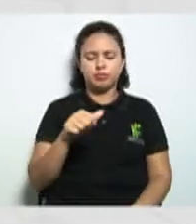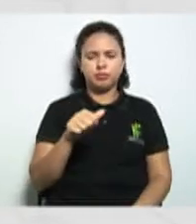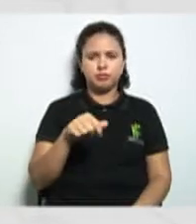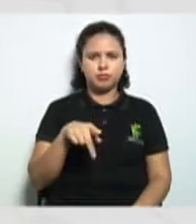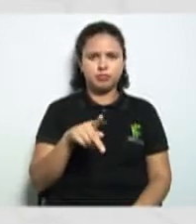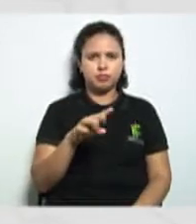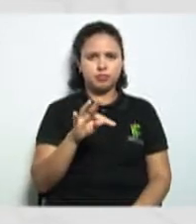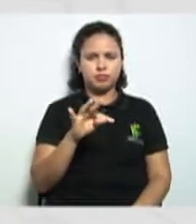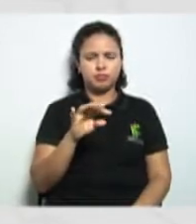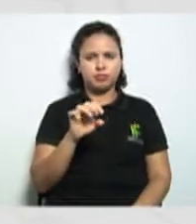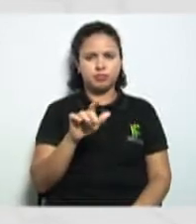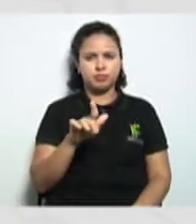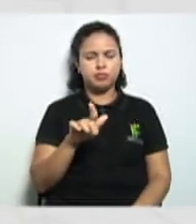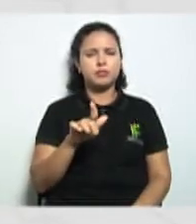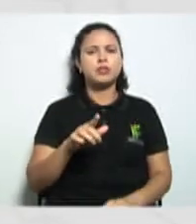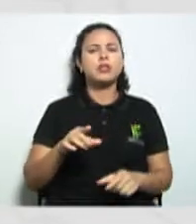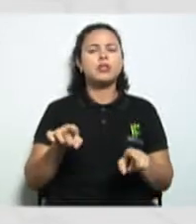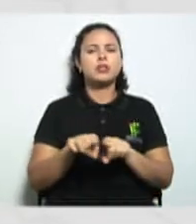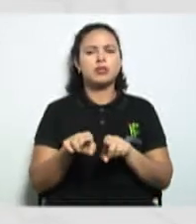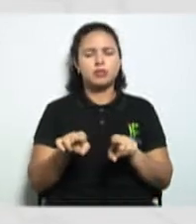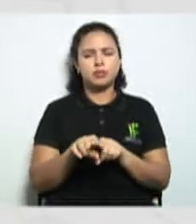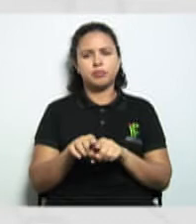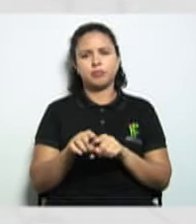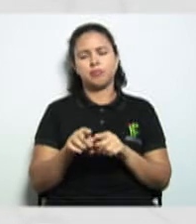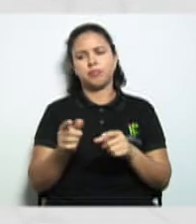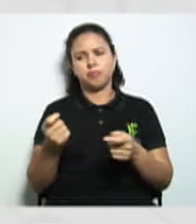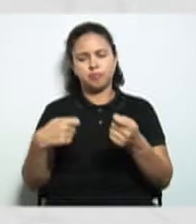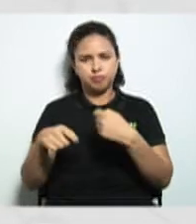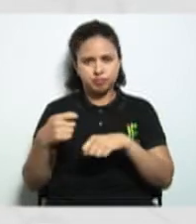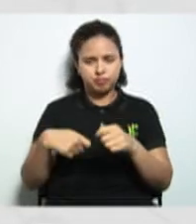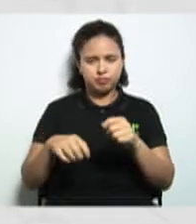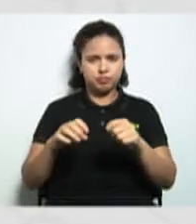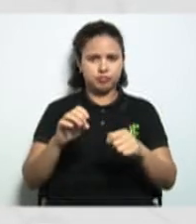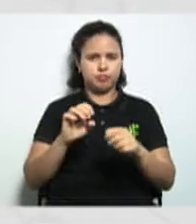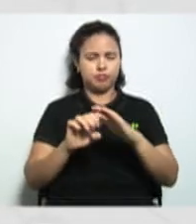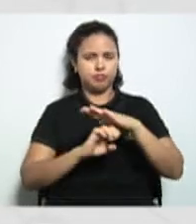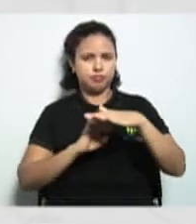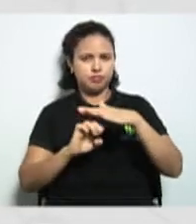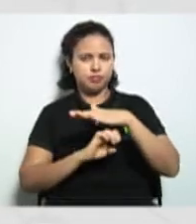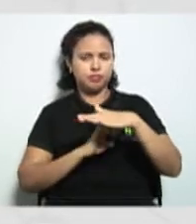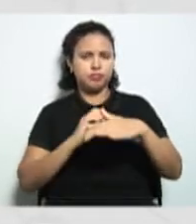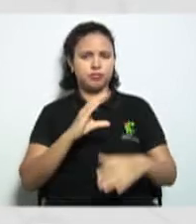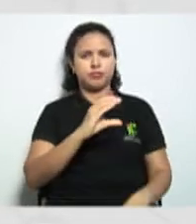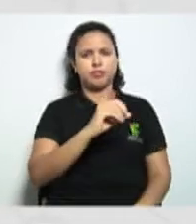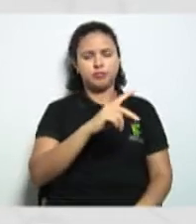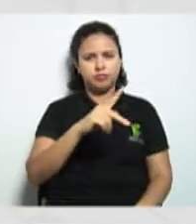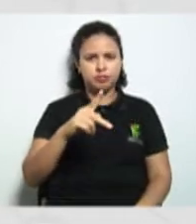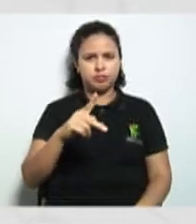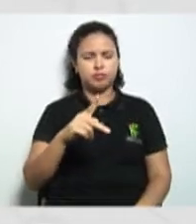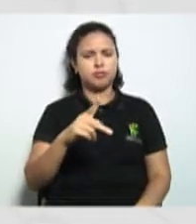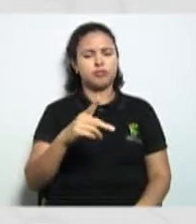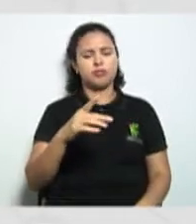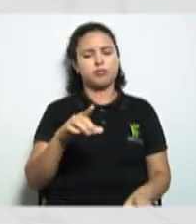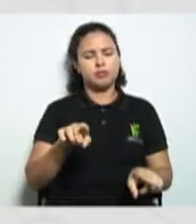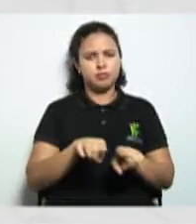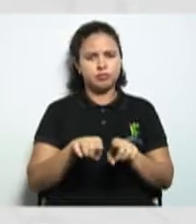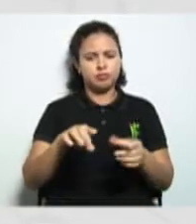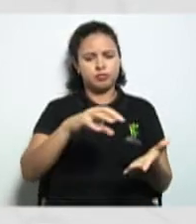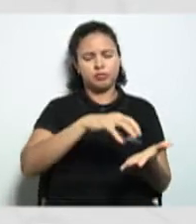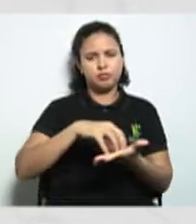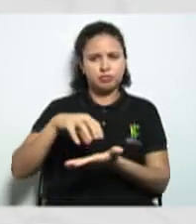economia regional, contabilidade de empresas, cooperativas, ramos do cooperativismo,